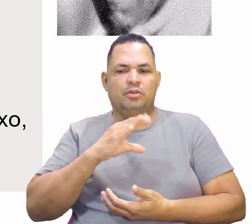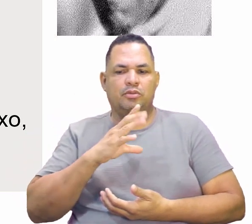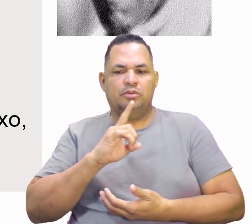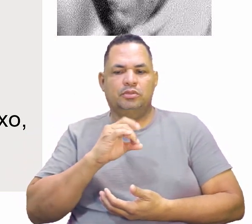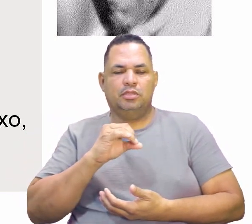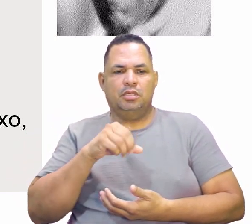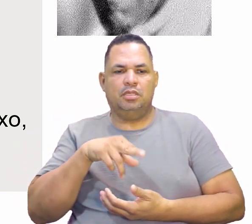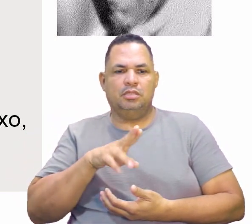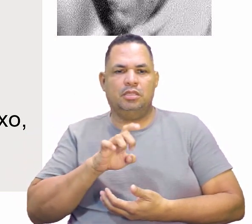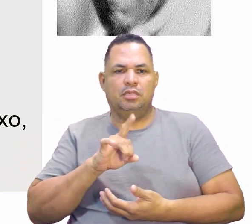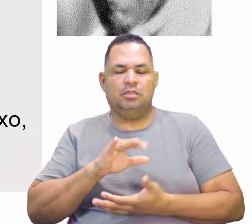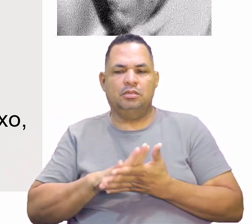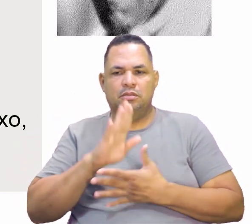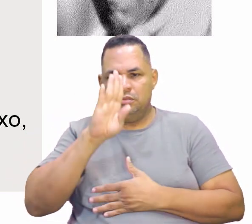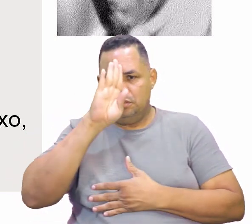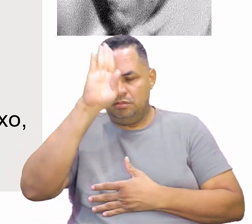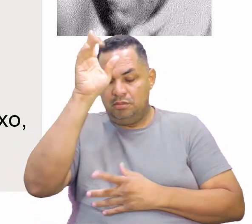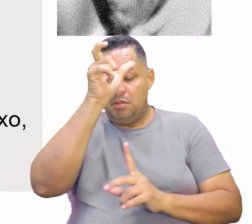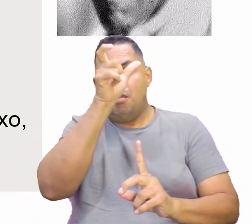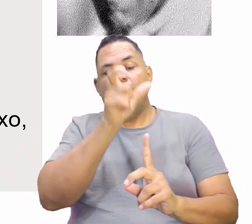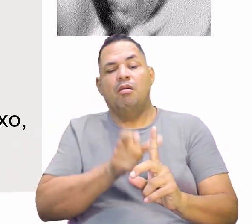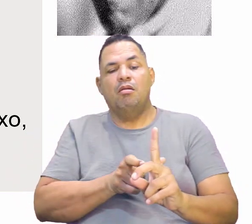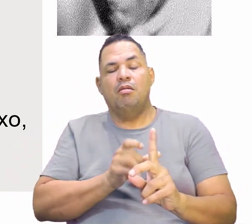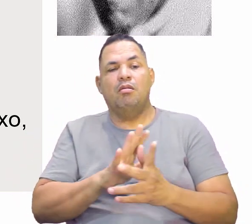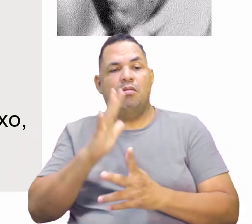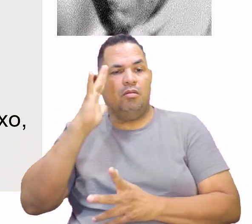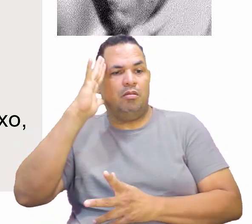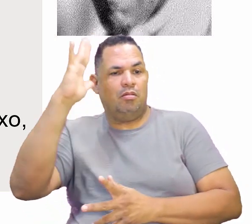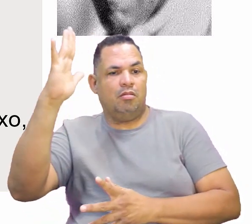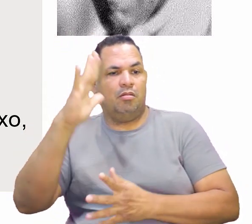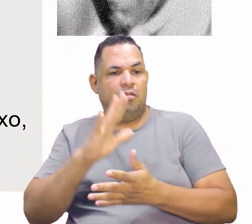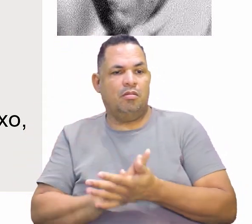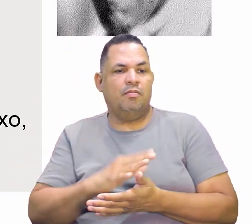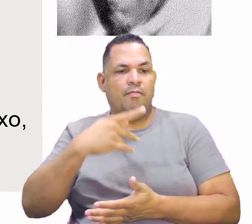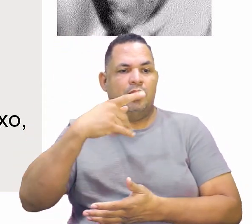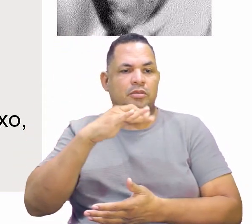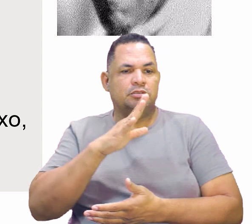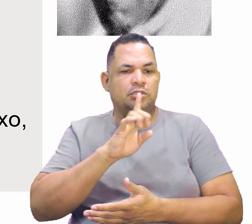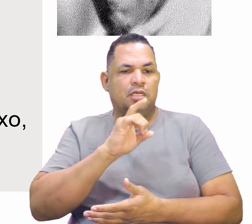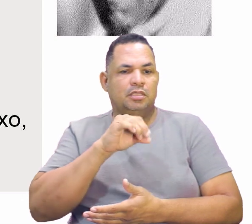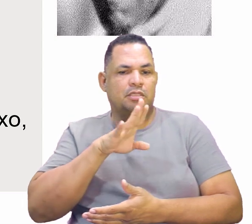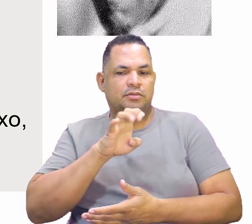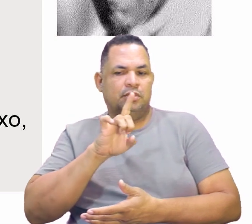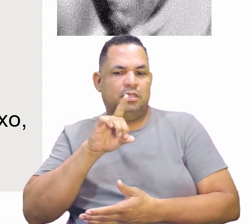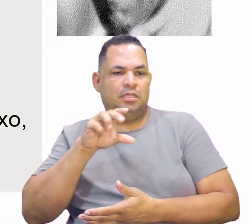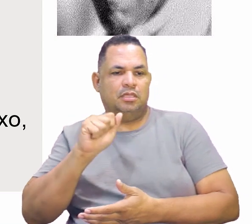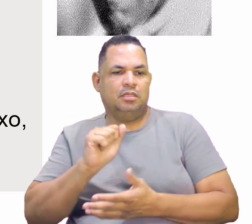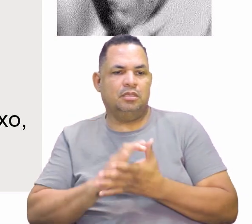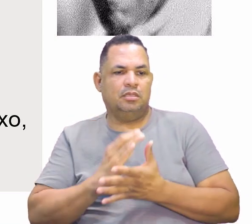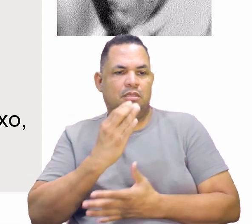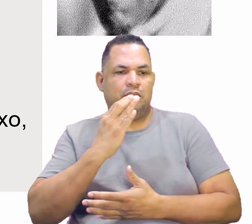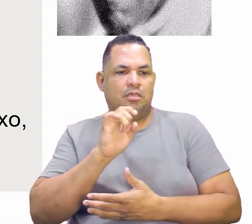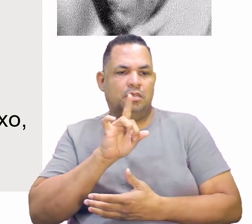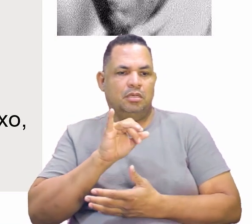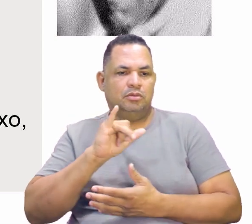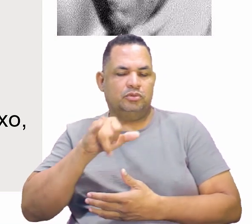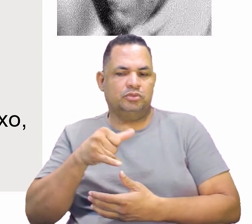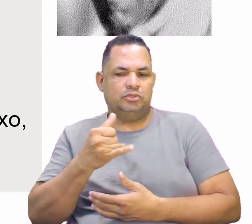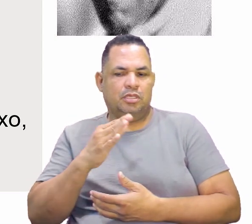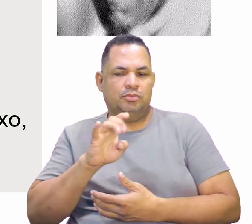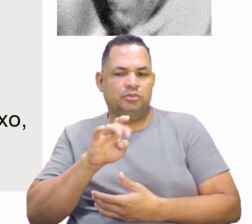figura teórica do movimento, né? Poesia Pauliceia Desvarada, e Clã do